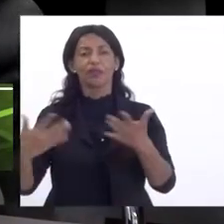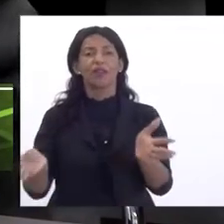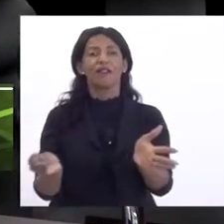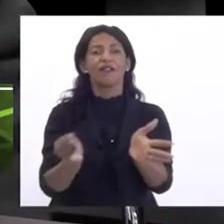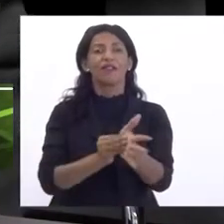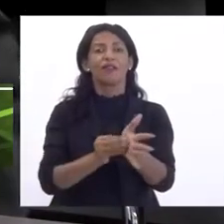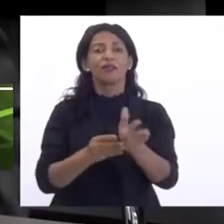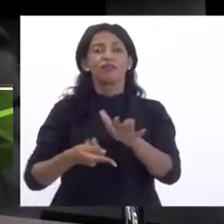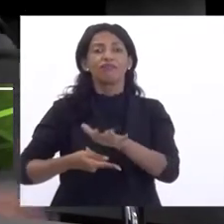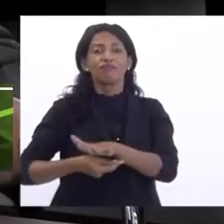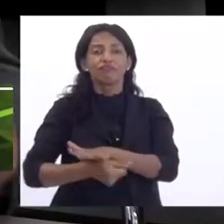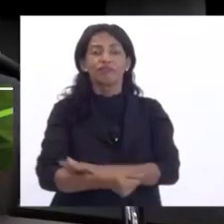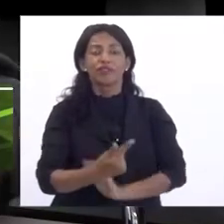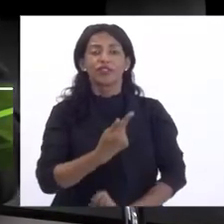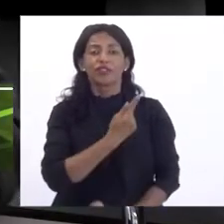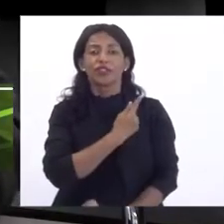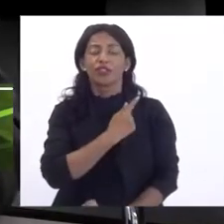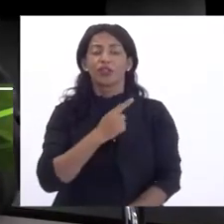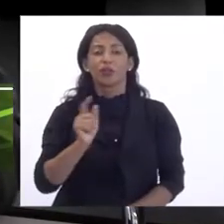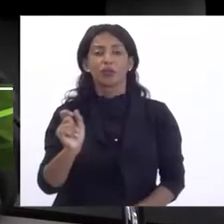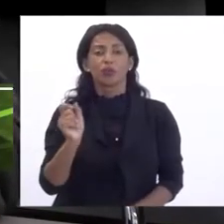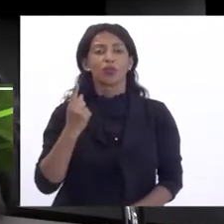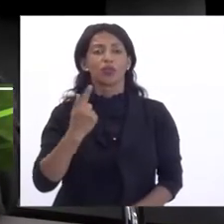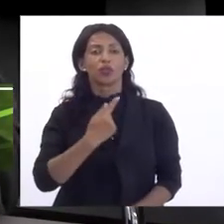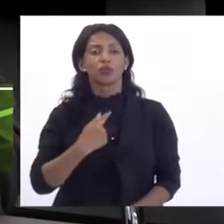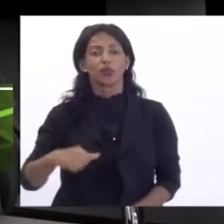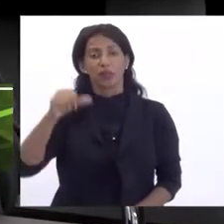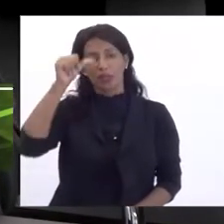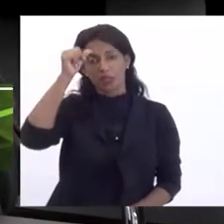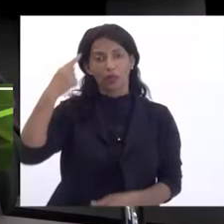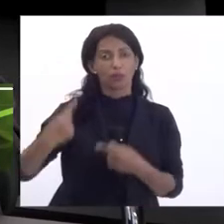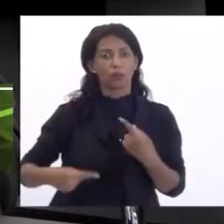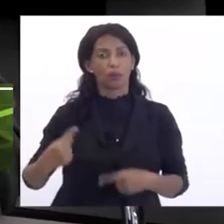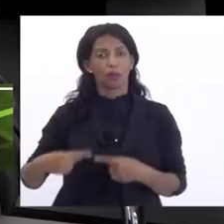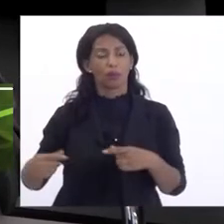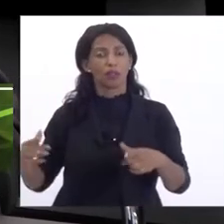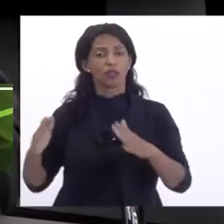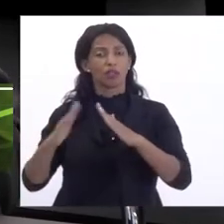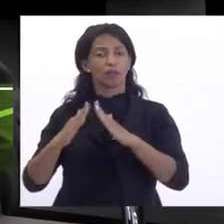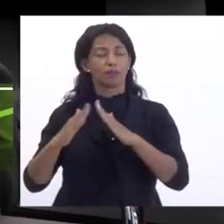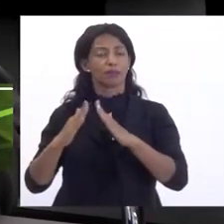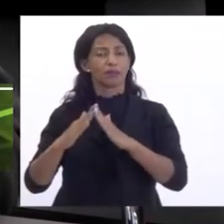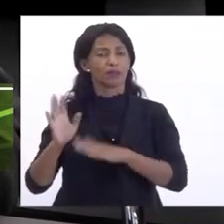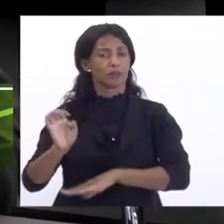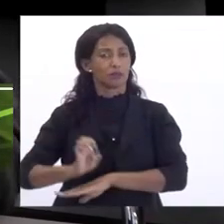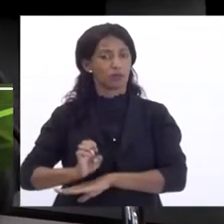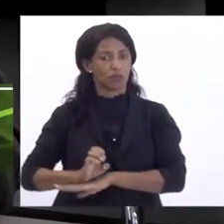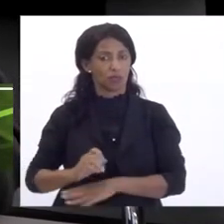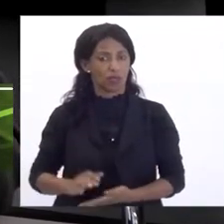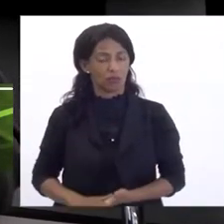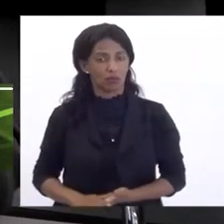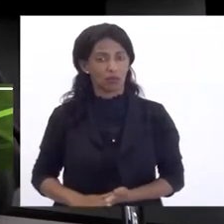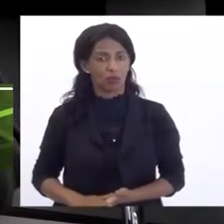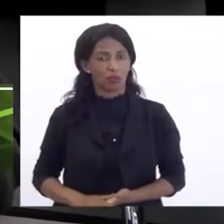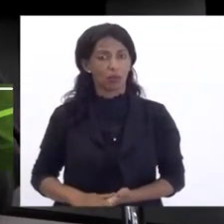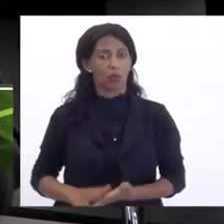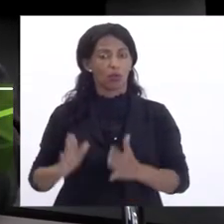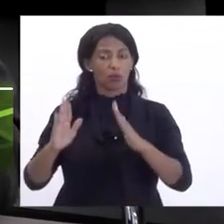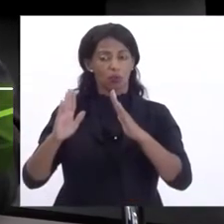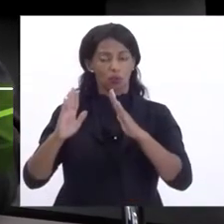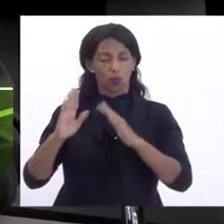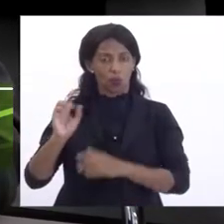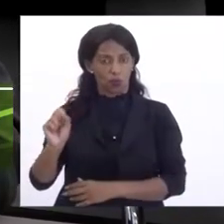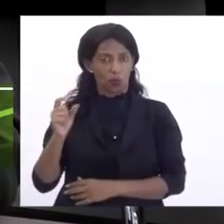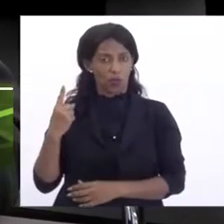de investimento da gestão de Witzel e Castro na política de habitação no estado. Witzel já tinha conseguido aprovar